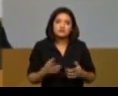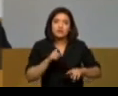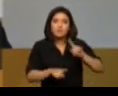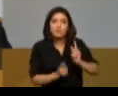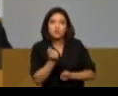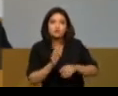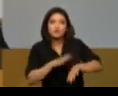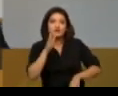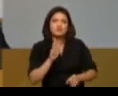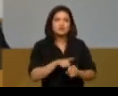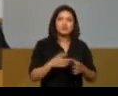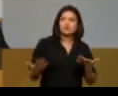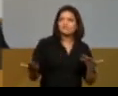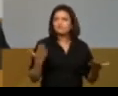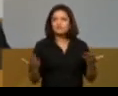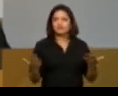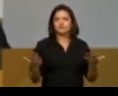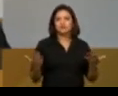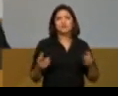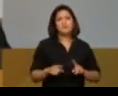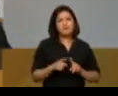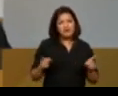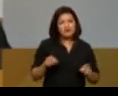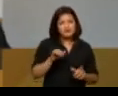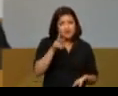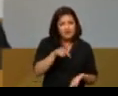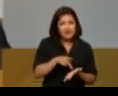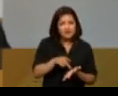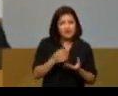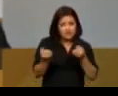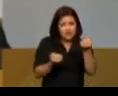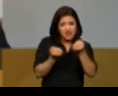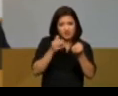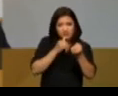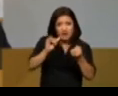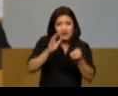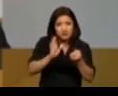a perplexidade. Mas se tal for verdade, se o advento dos carros elétricos já